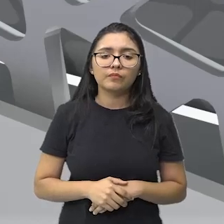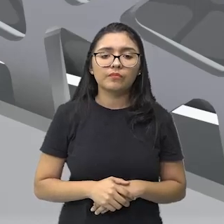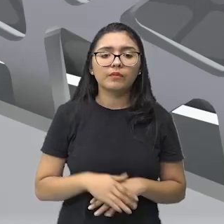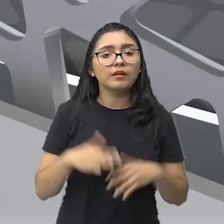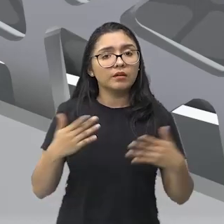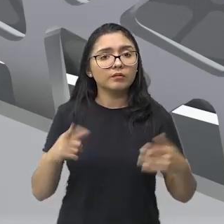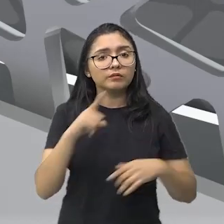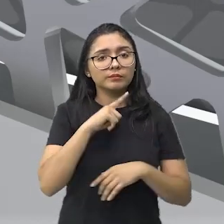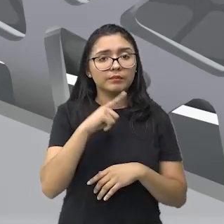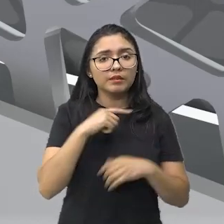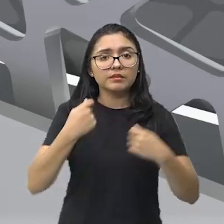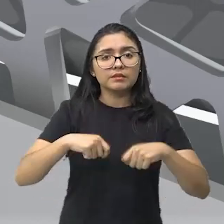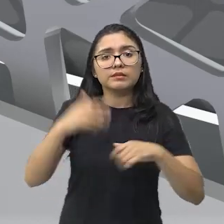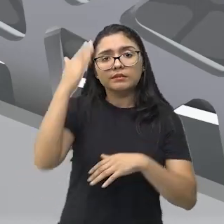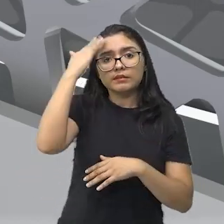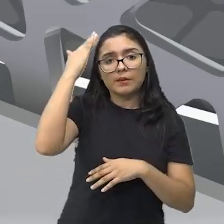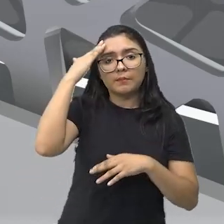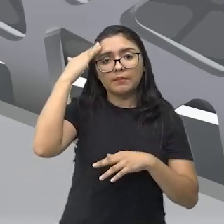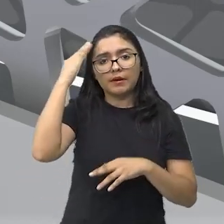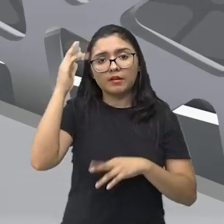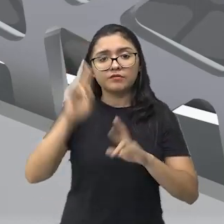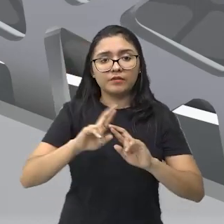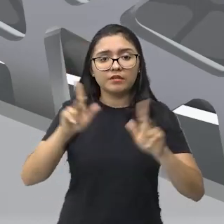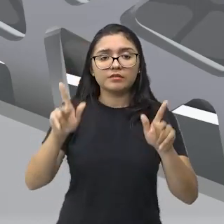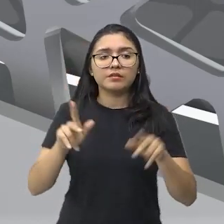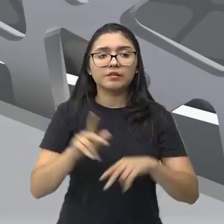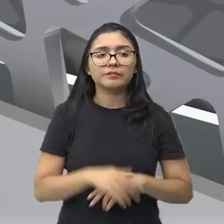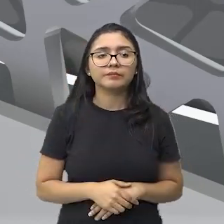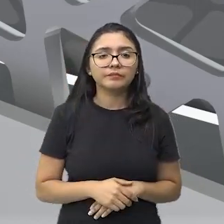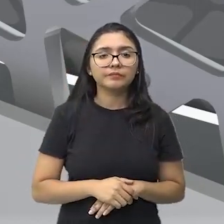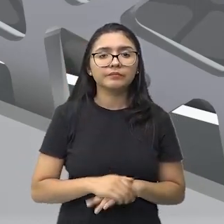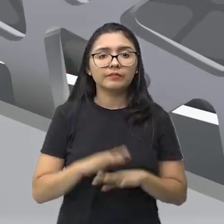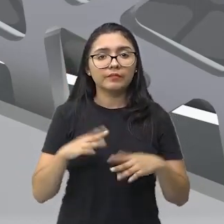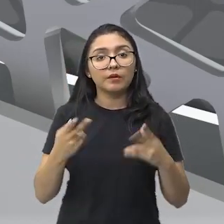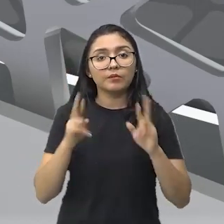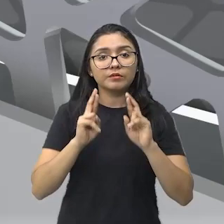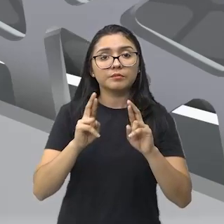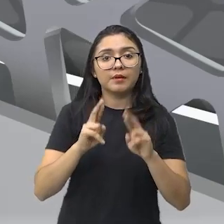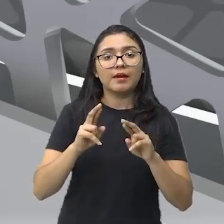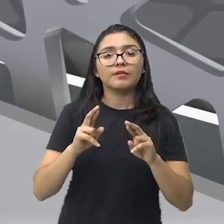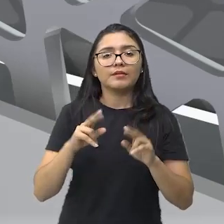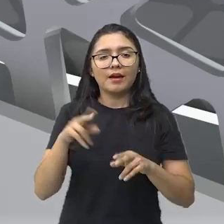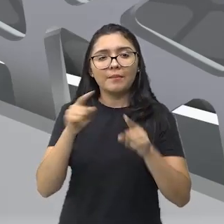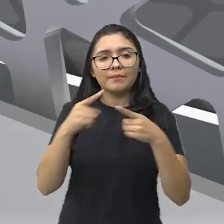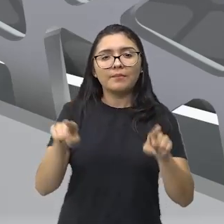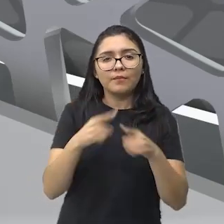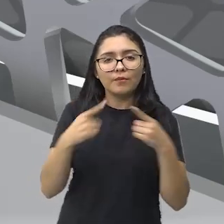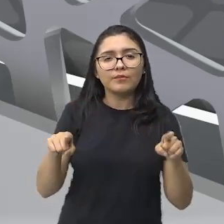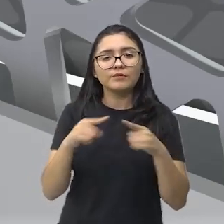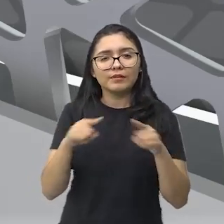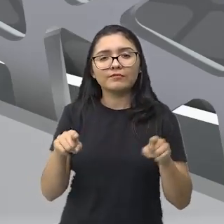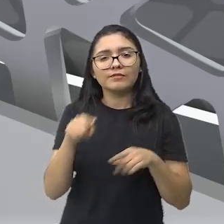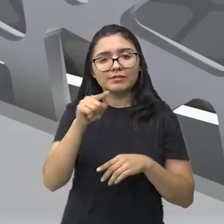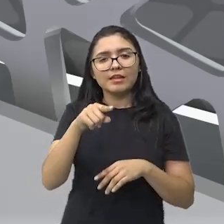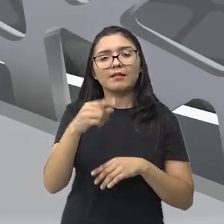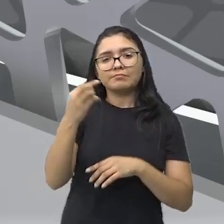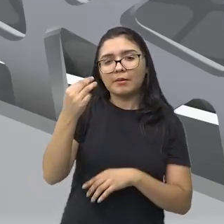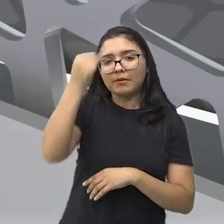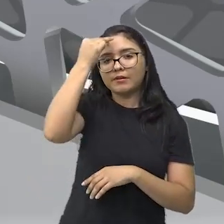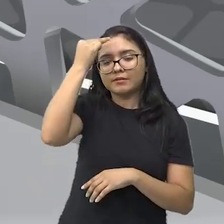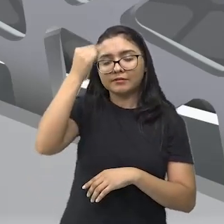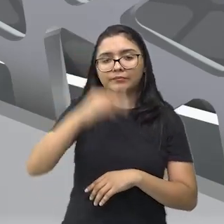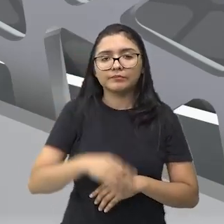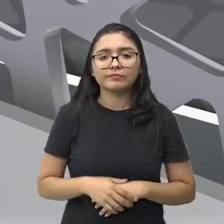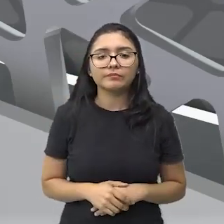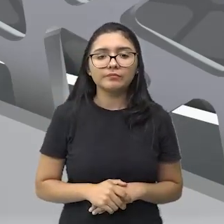instrumentos. Então, nós temos que saber separar as coisas, tá bom? Então, espero que a música clássica tenha ficado guardada aí um pouquinho